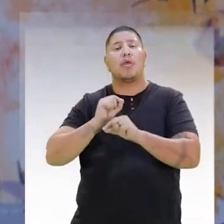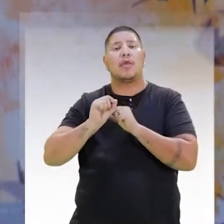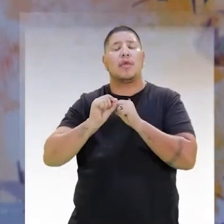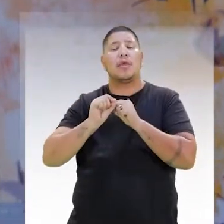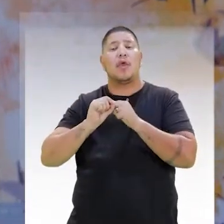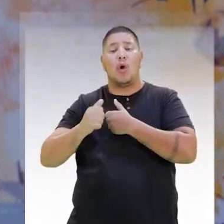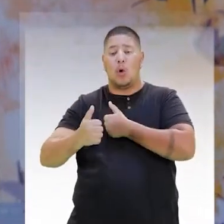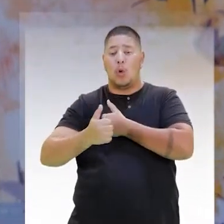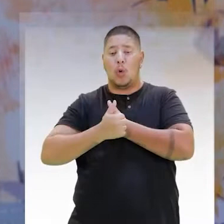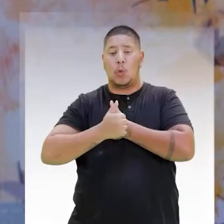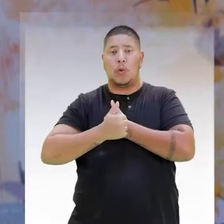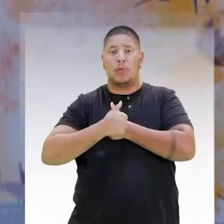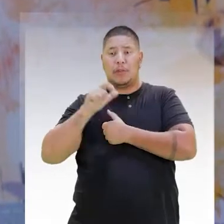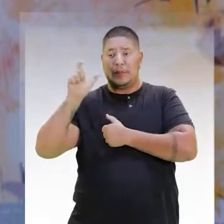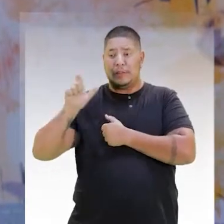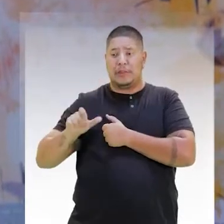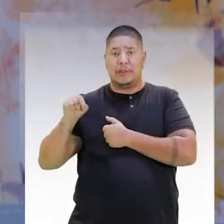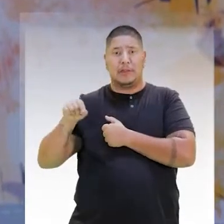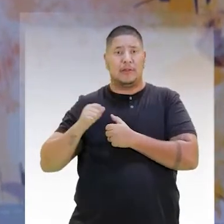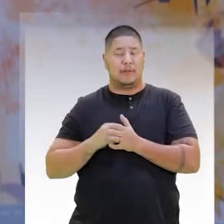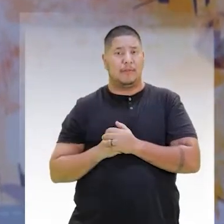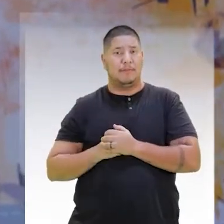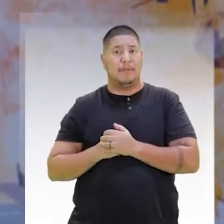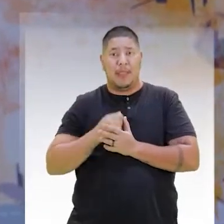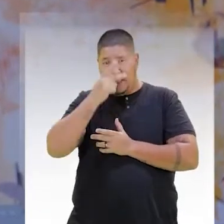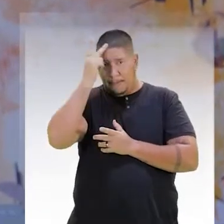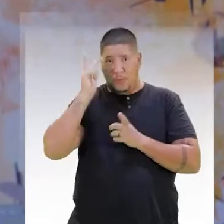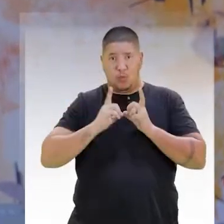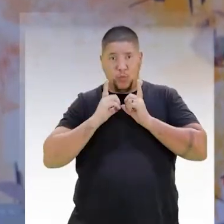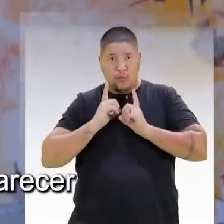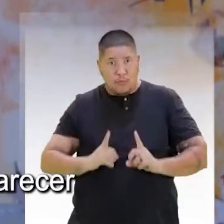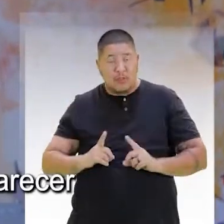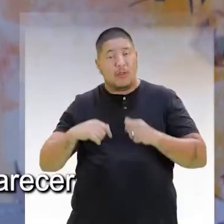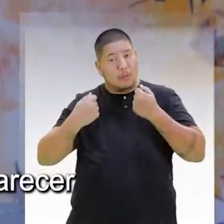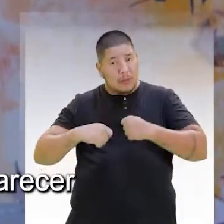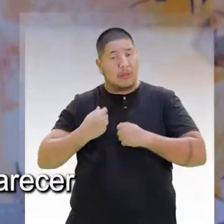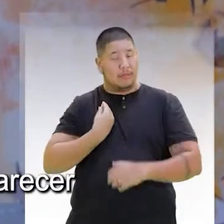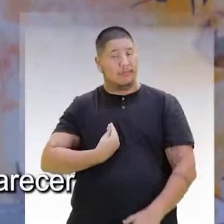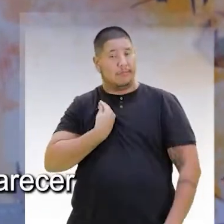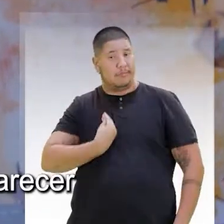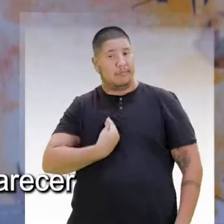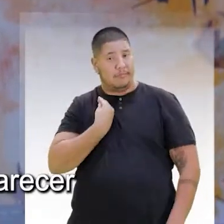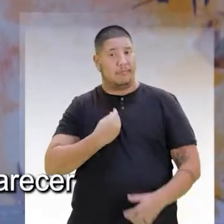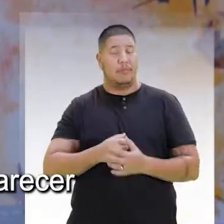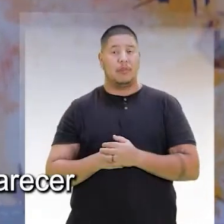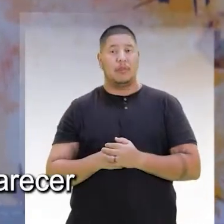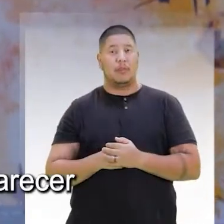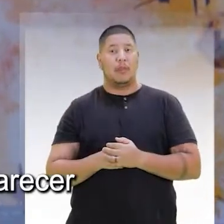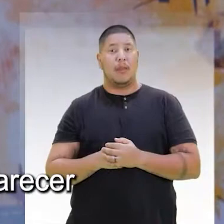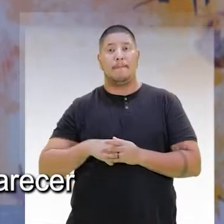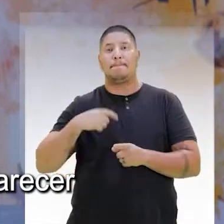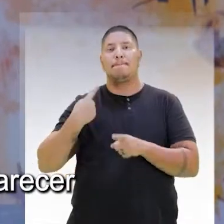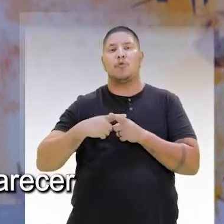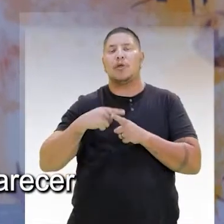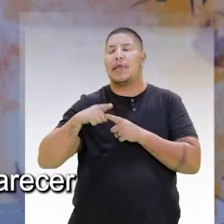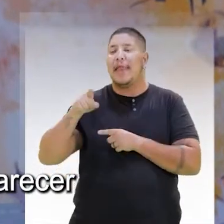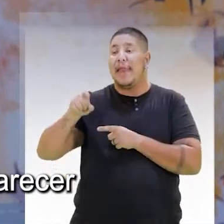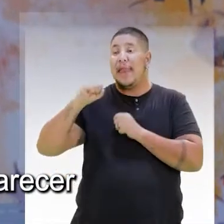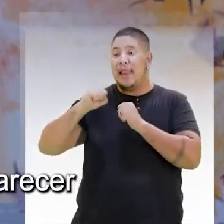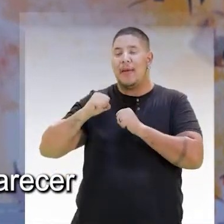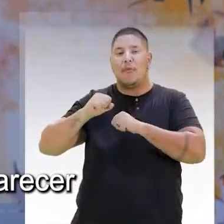o protagonista da história, que é a pessoa com deficiência, tem que estar presente. Porque ela